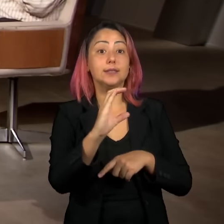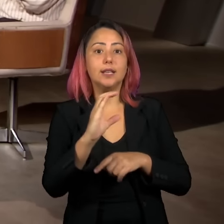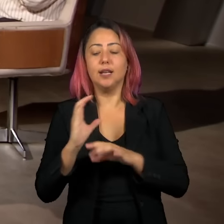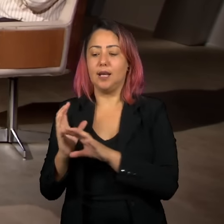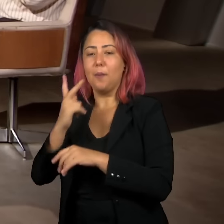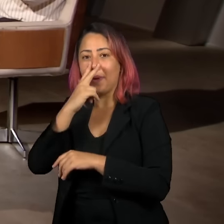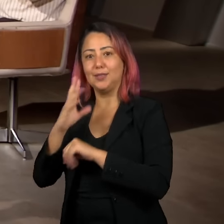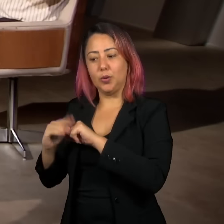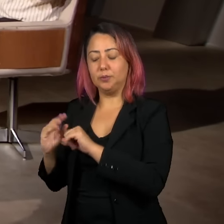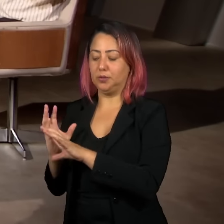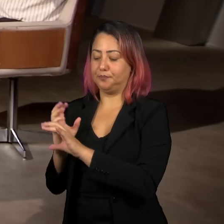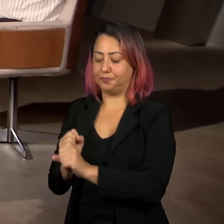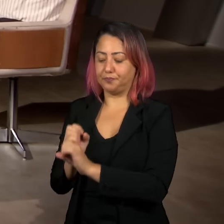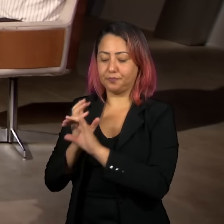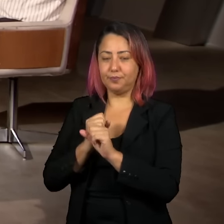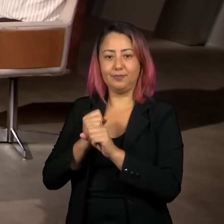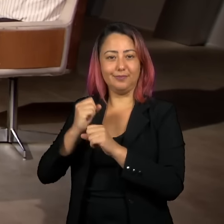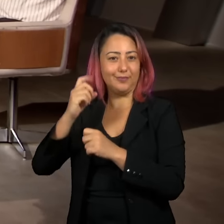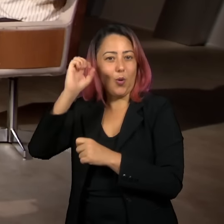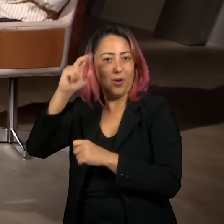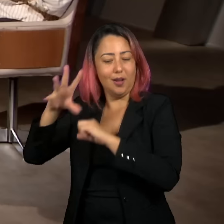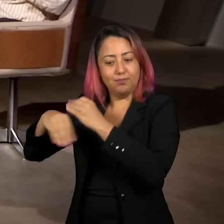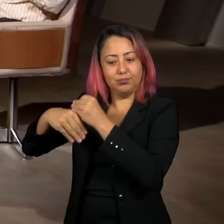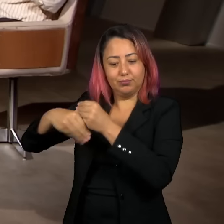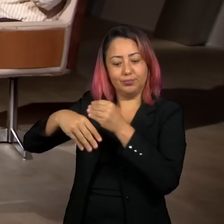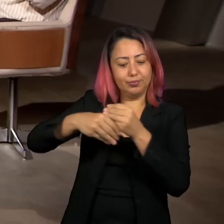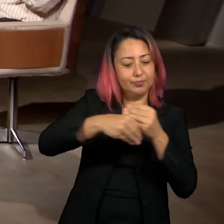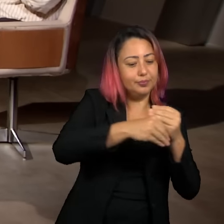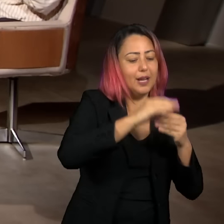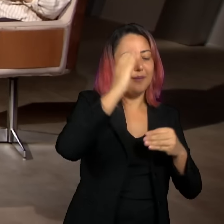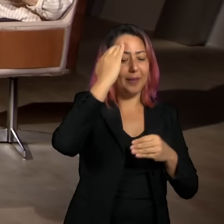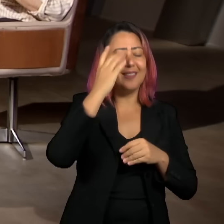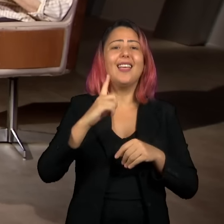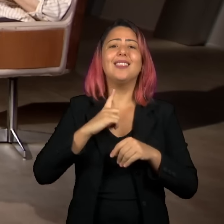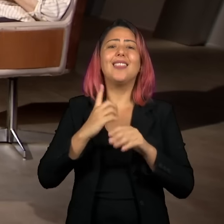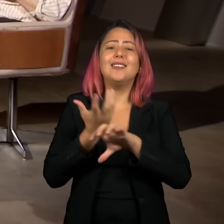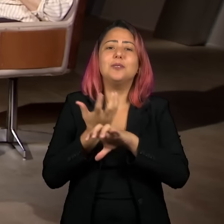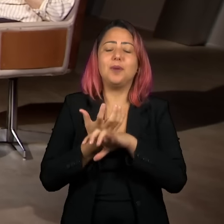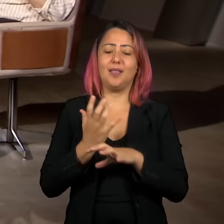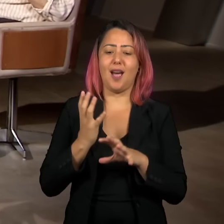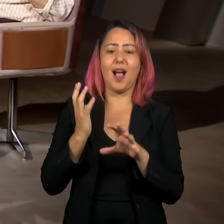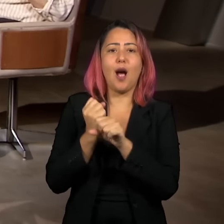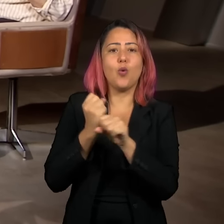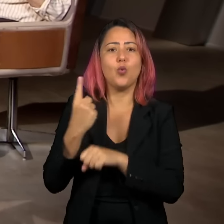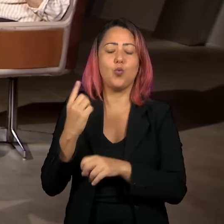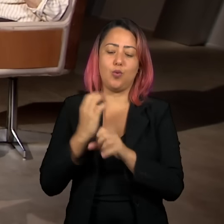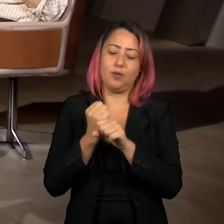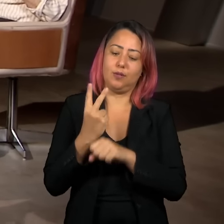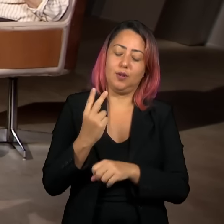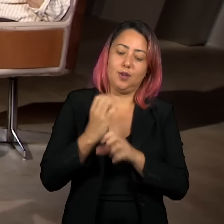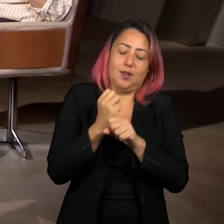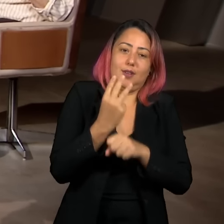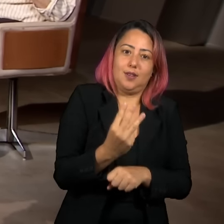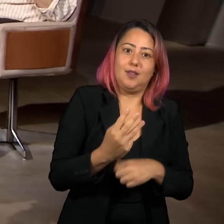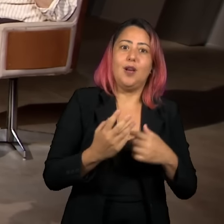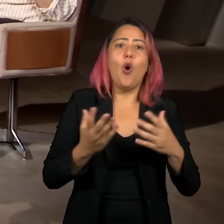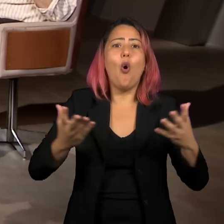isso para entender para que que serve trigonometria o cálculo um a física etc isso não tem mais